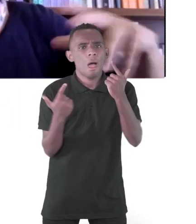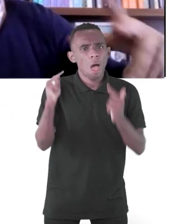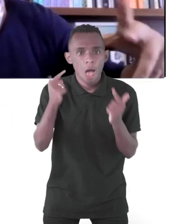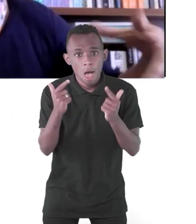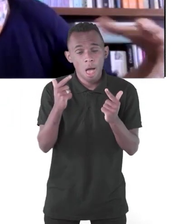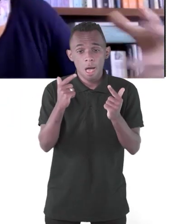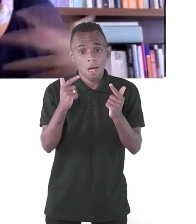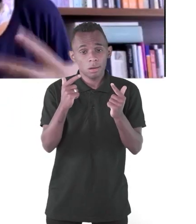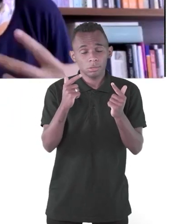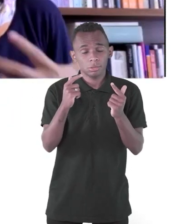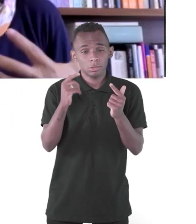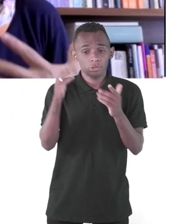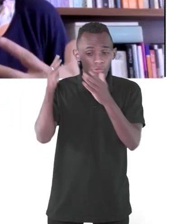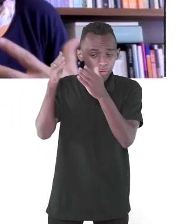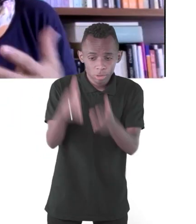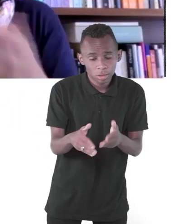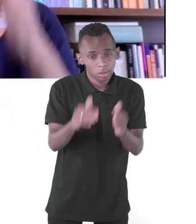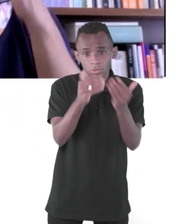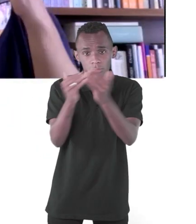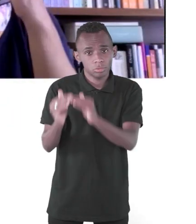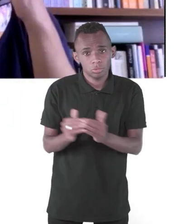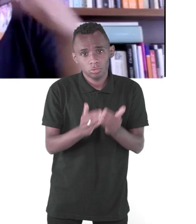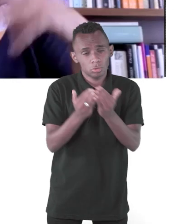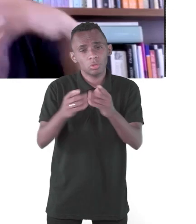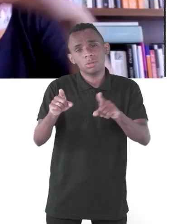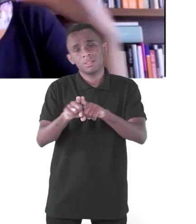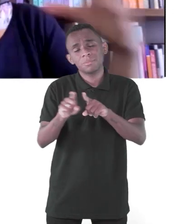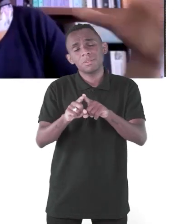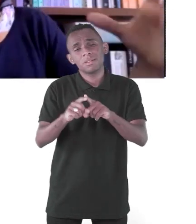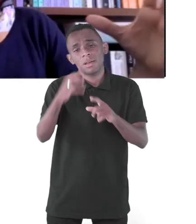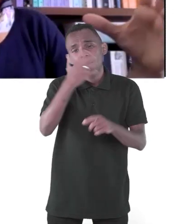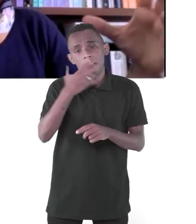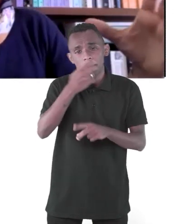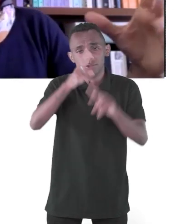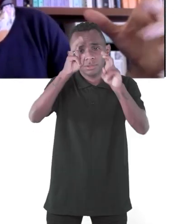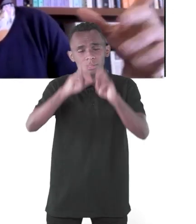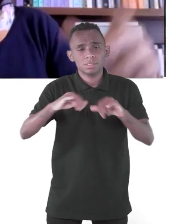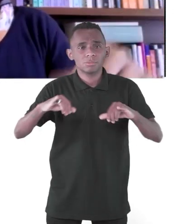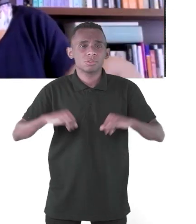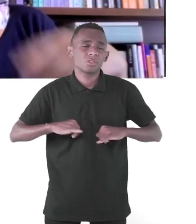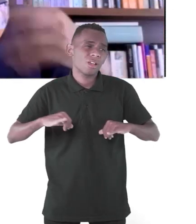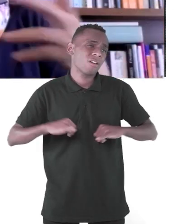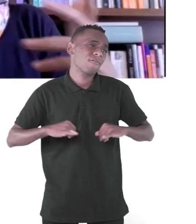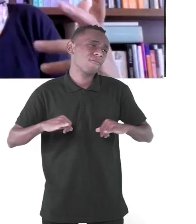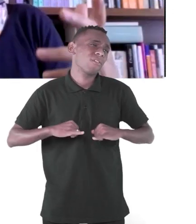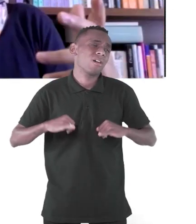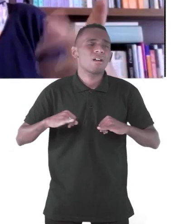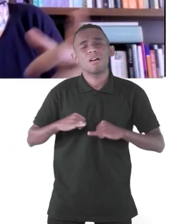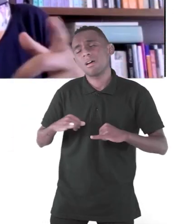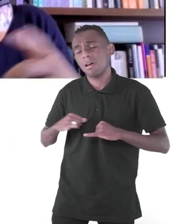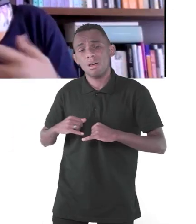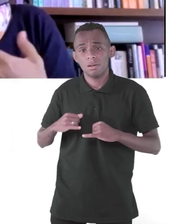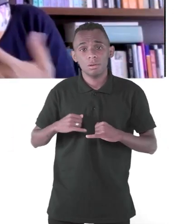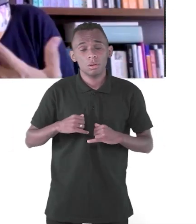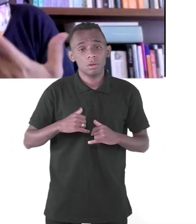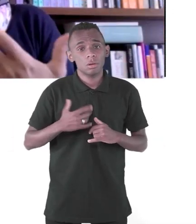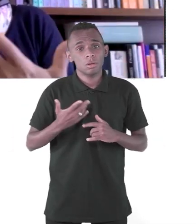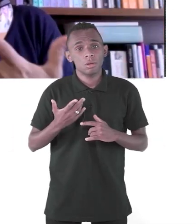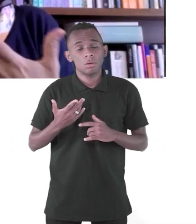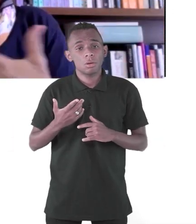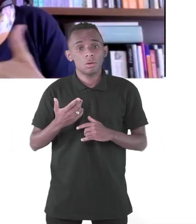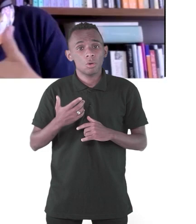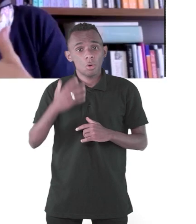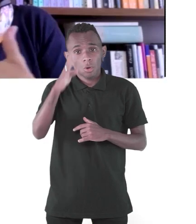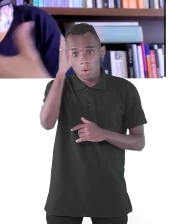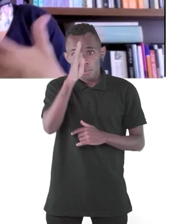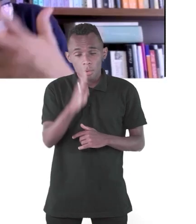dessas festas, vai direto ali. Ou mesmo da música de sofrência, né? O brasileiro é romântico, então não é por acaso que